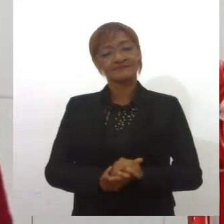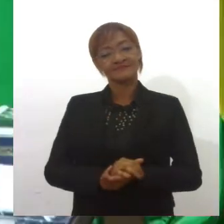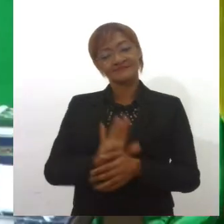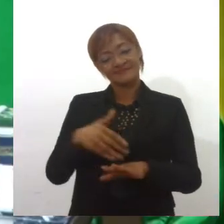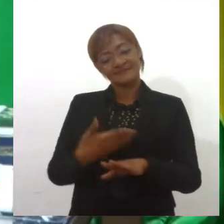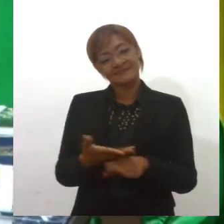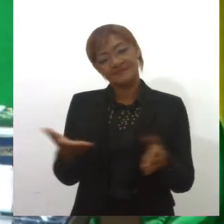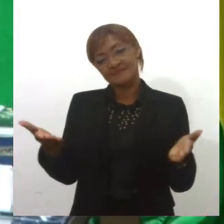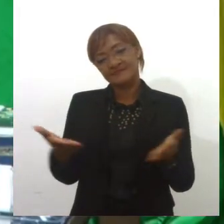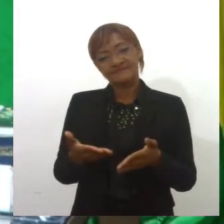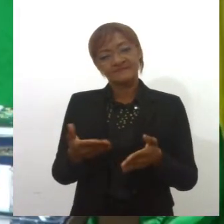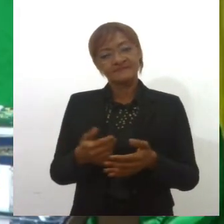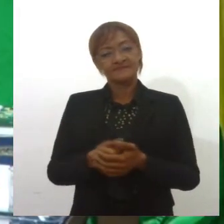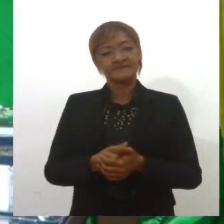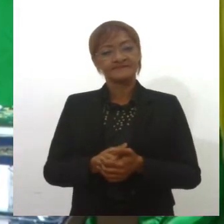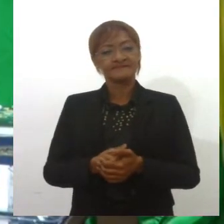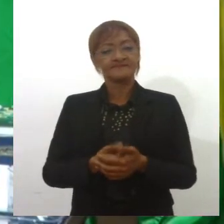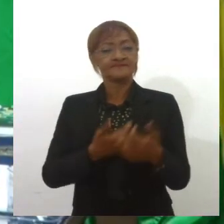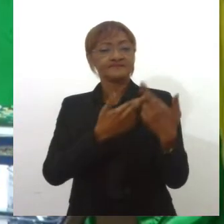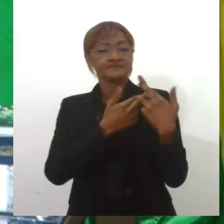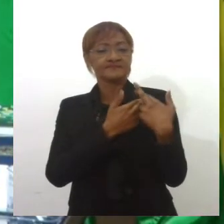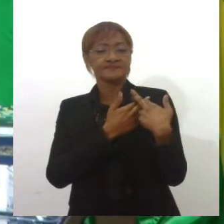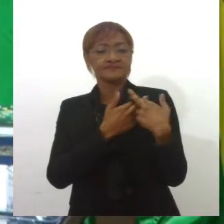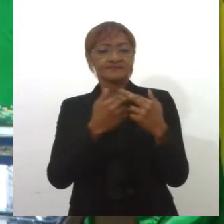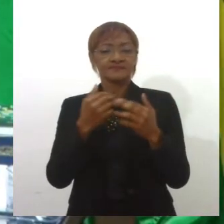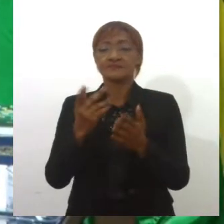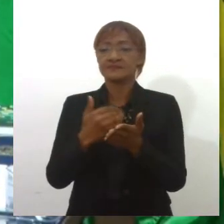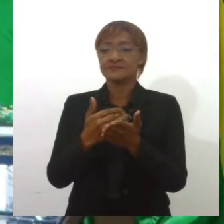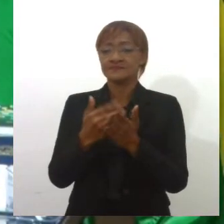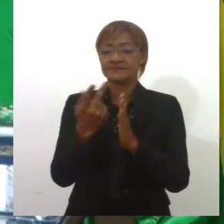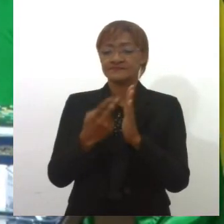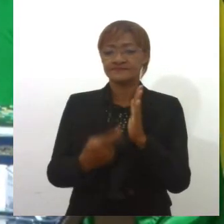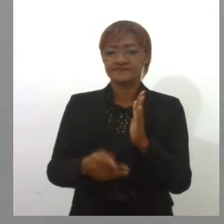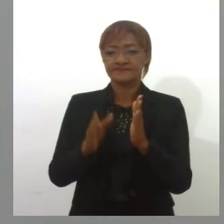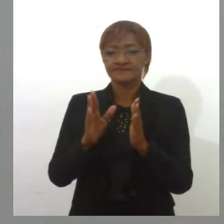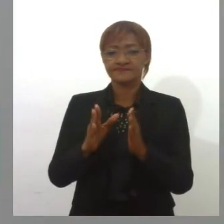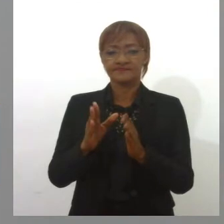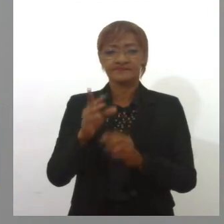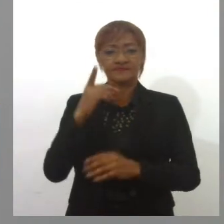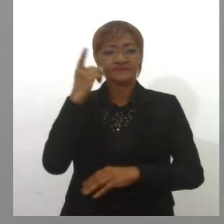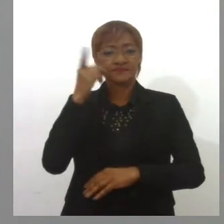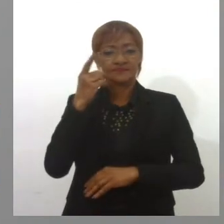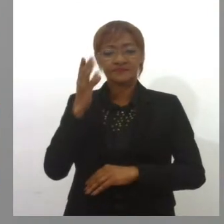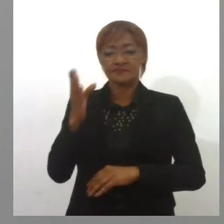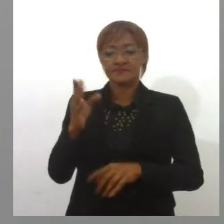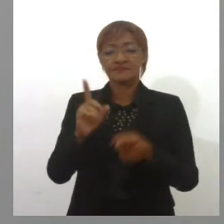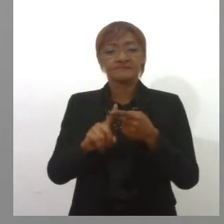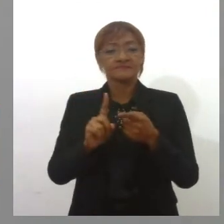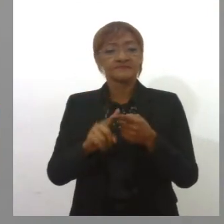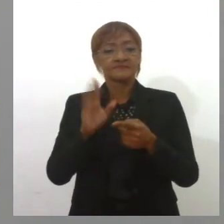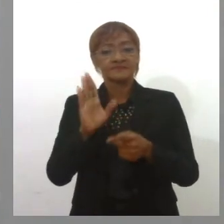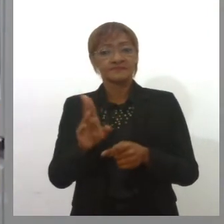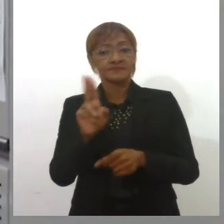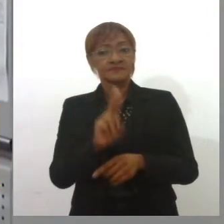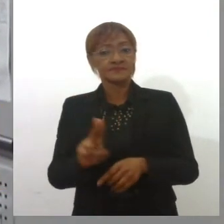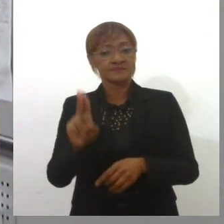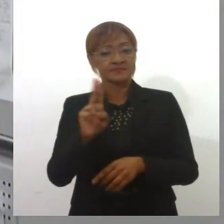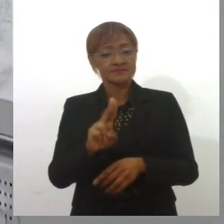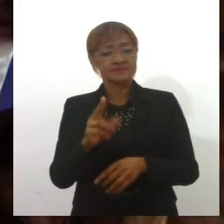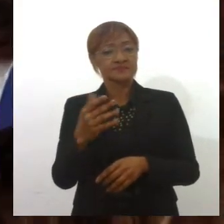hoje. Tanto o autor do projeto que deu início a esta iniciativa, o deputado João Marcelo, como quem já se beneficia com a doação de